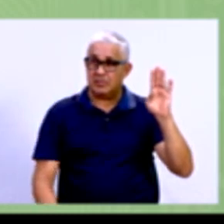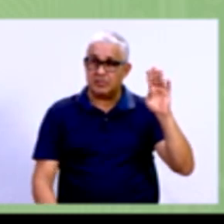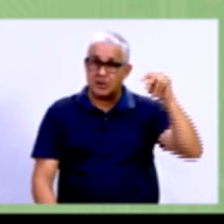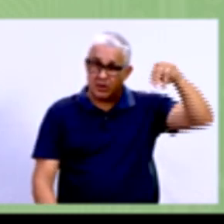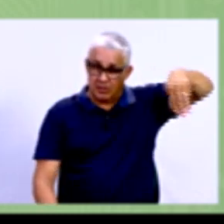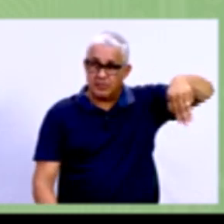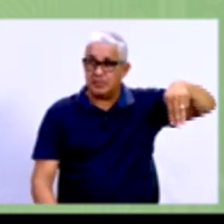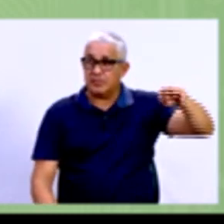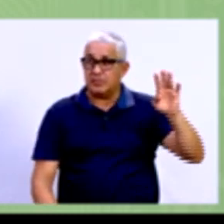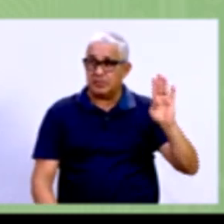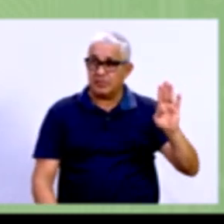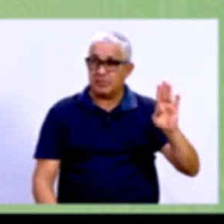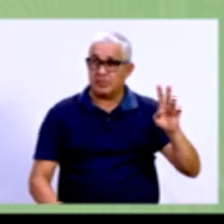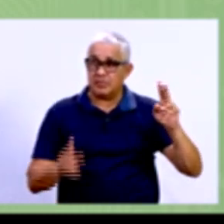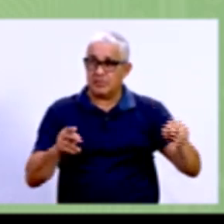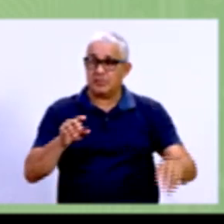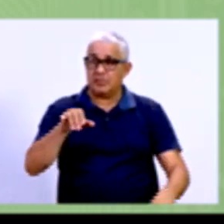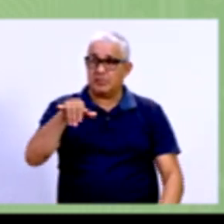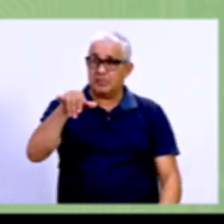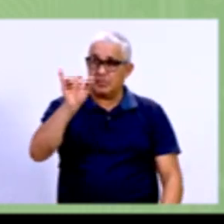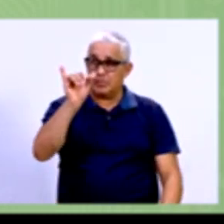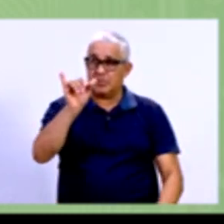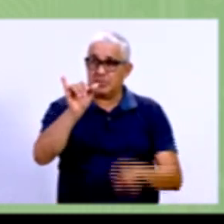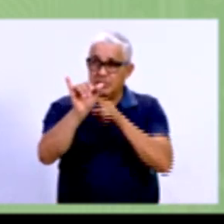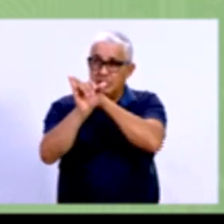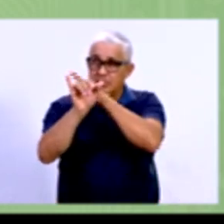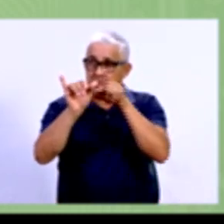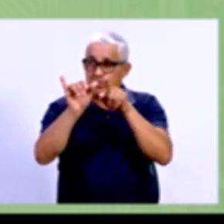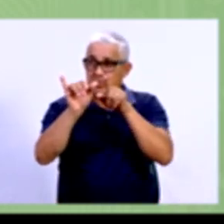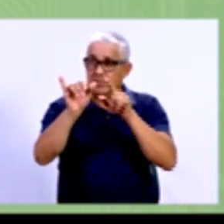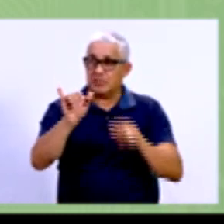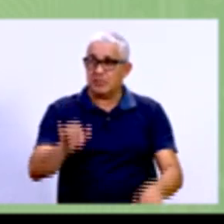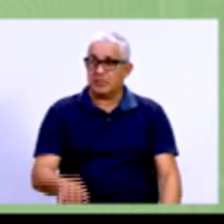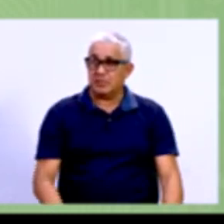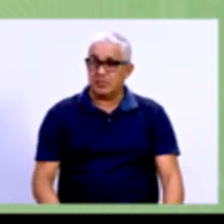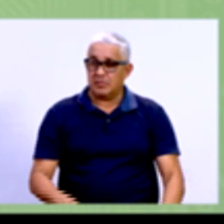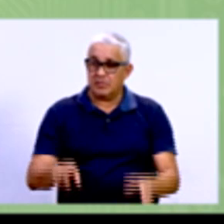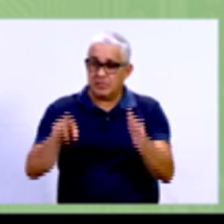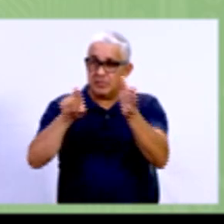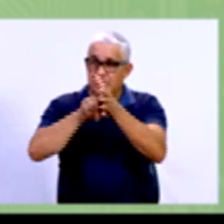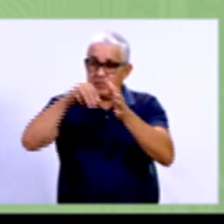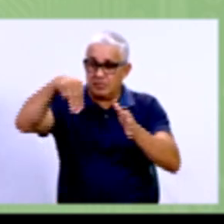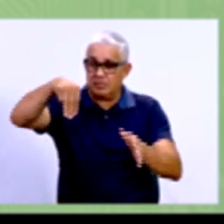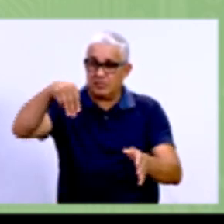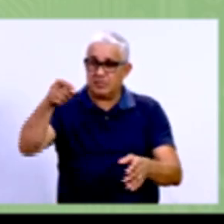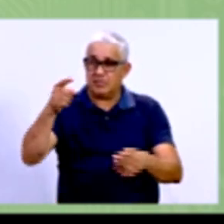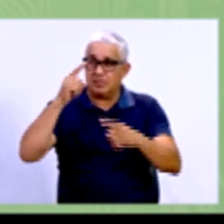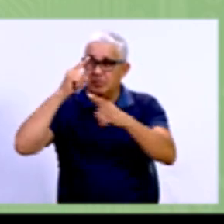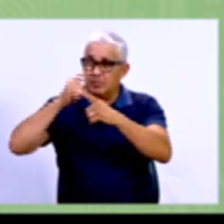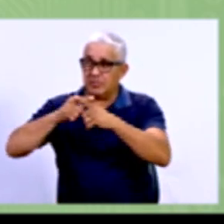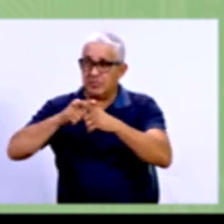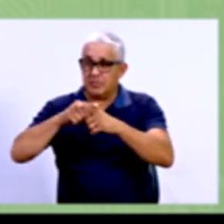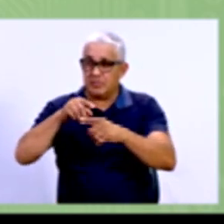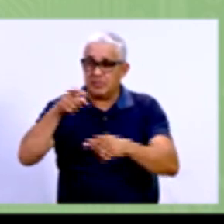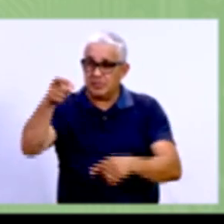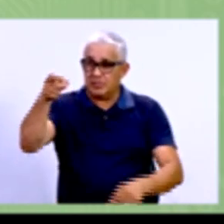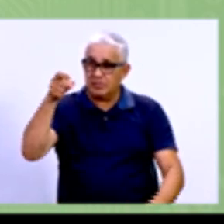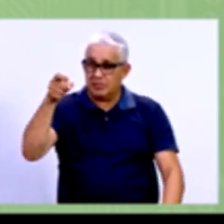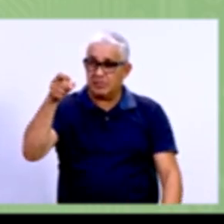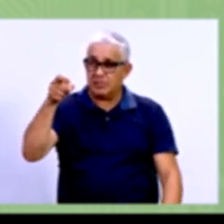igual a média de Y menos M vezes a média de X,